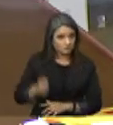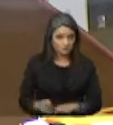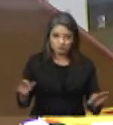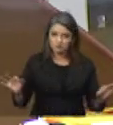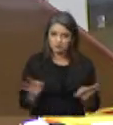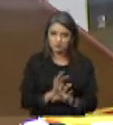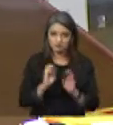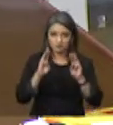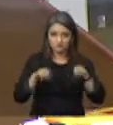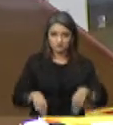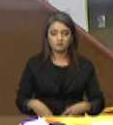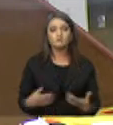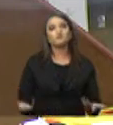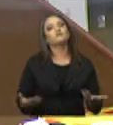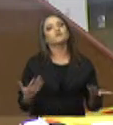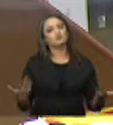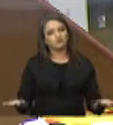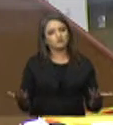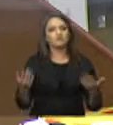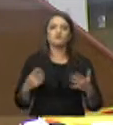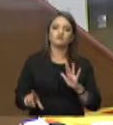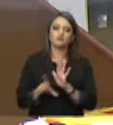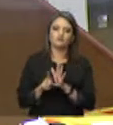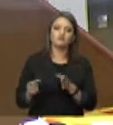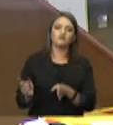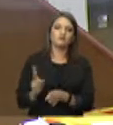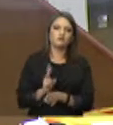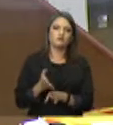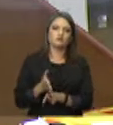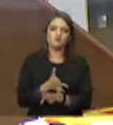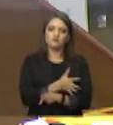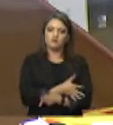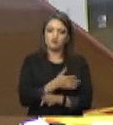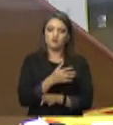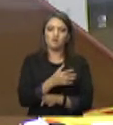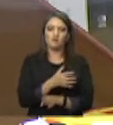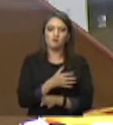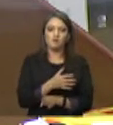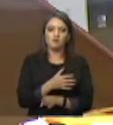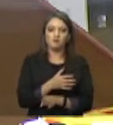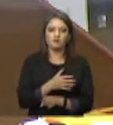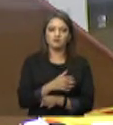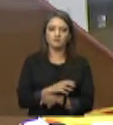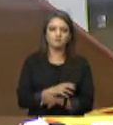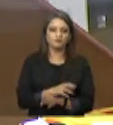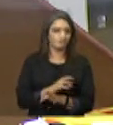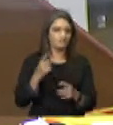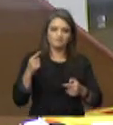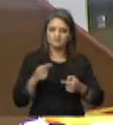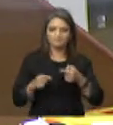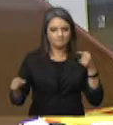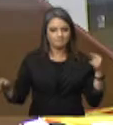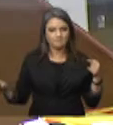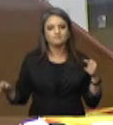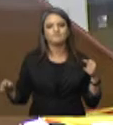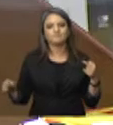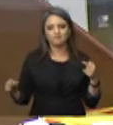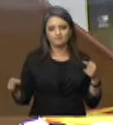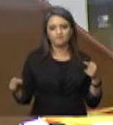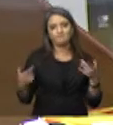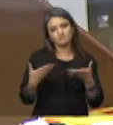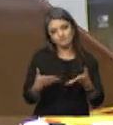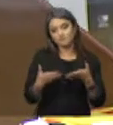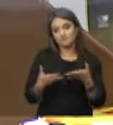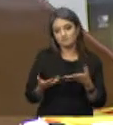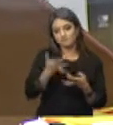tem um trânsito em julgado Em tais casos a aplicação retroativa da lei 14230 de 2021 mostra-se viável data máxima vênia